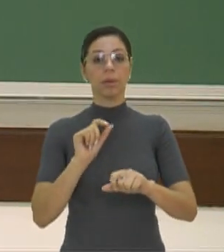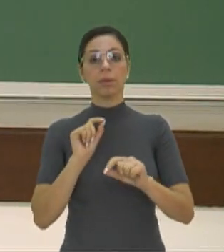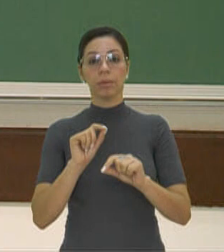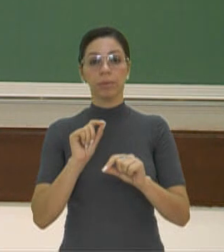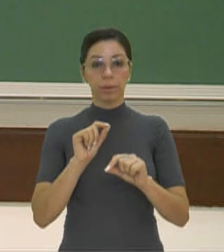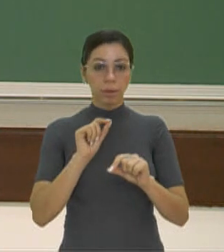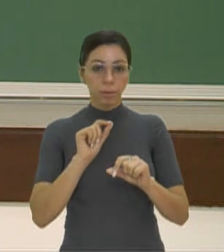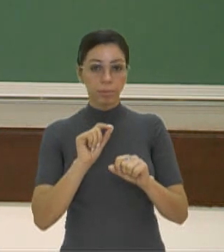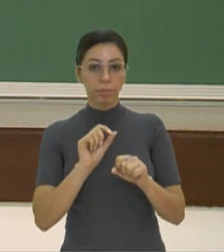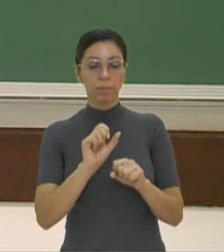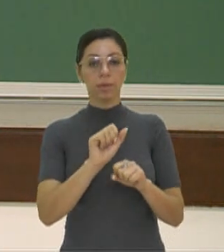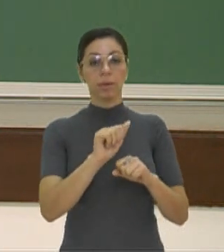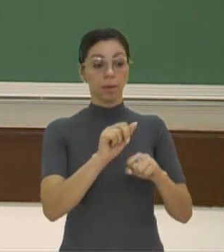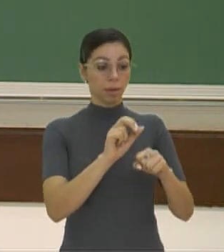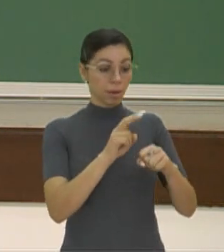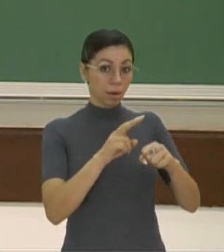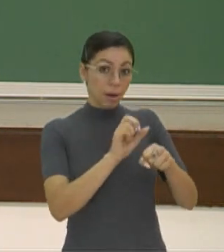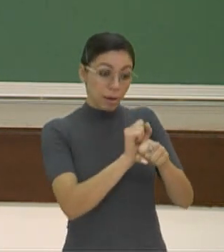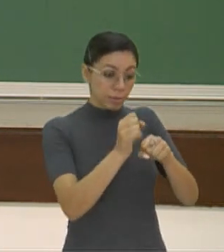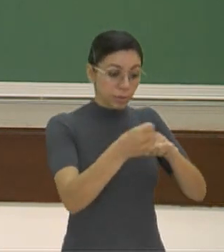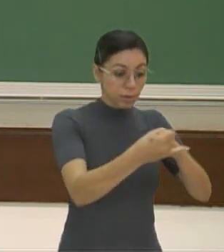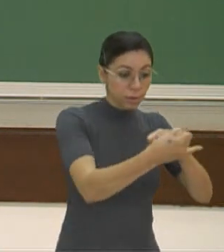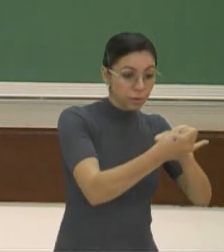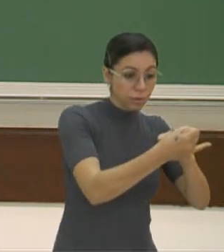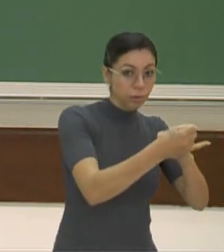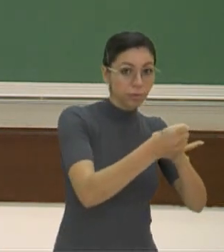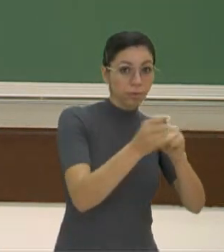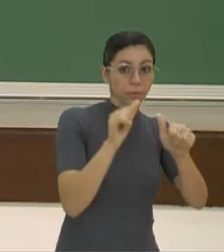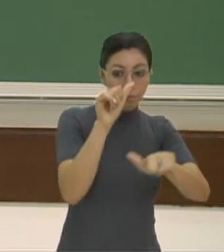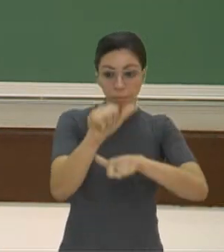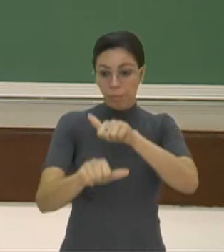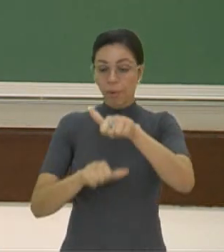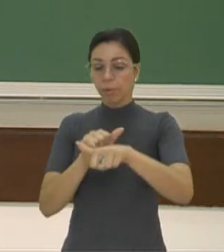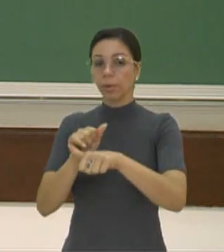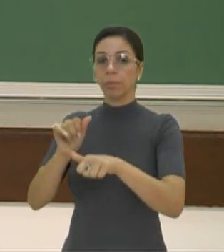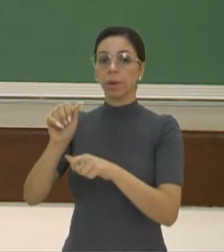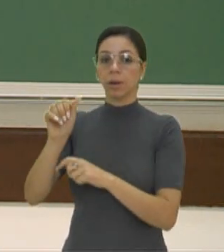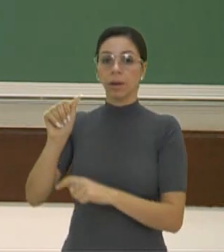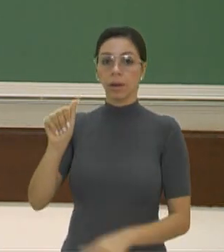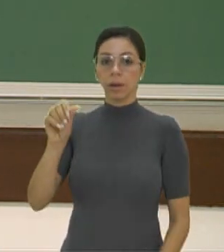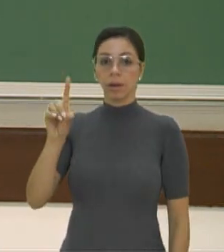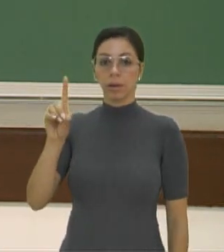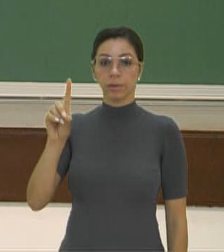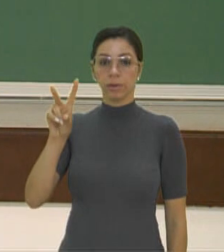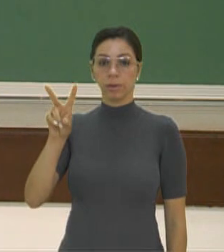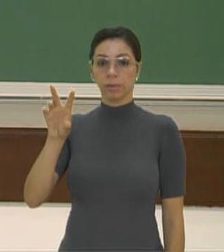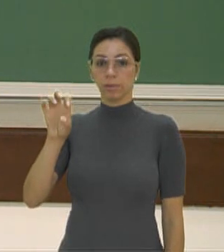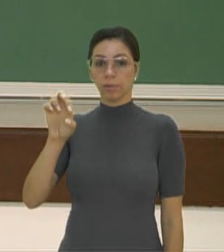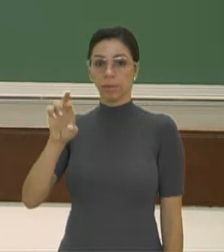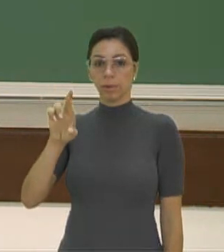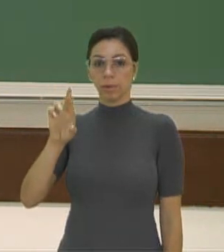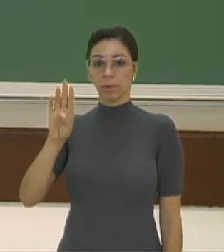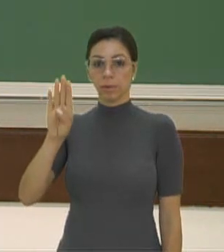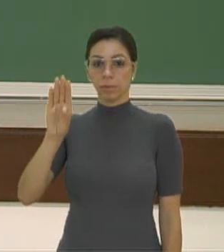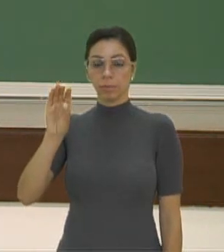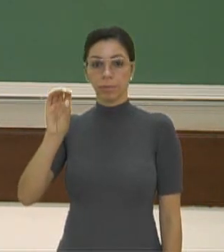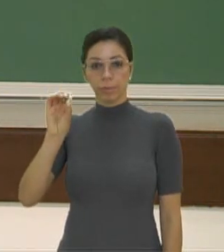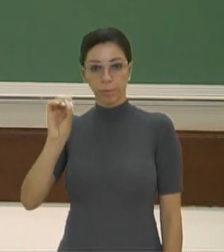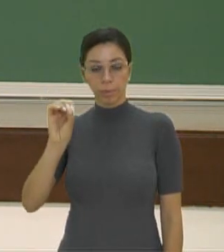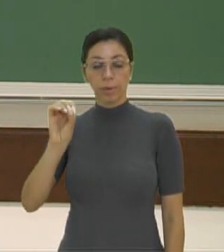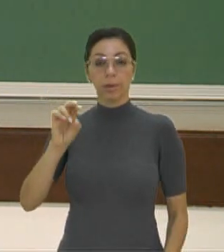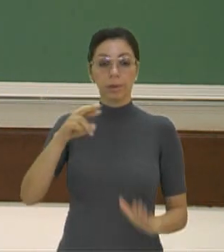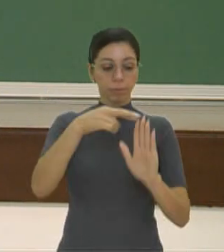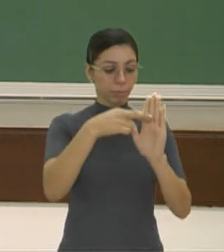advérbio, a regra básica, claro que tem algumas alterações, tem algumas outras diferenciações, mas a regra básica é o acréscimo